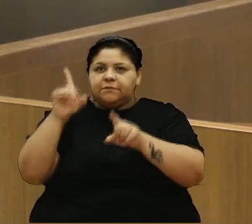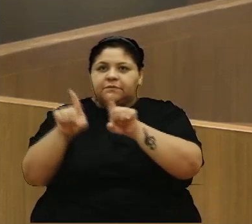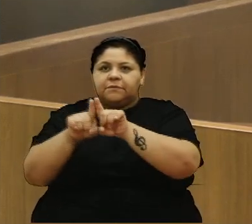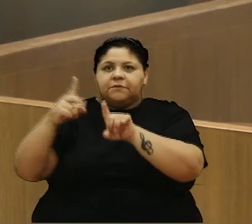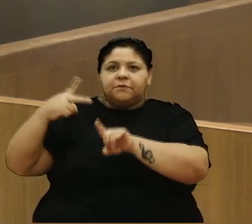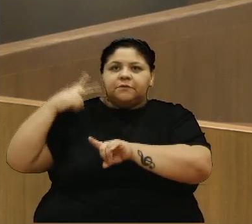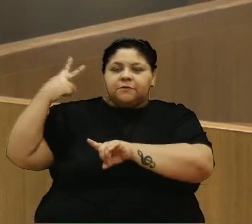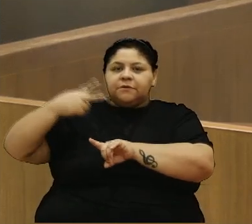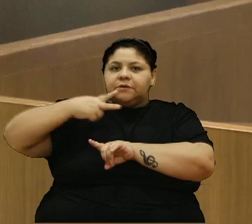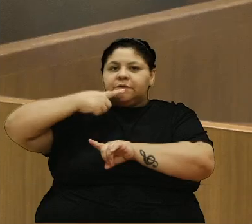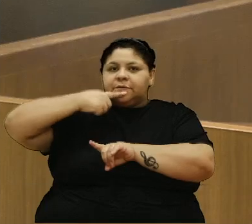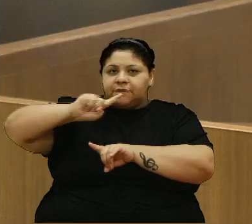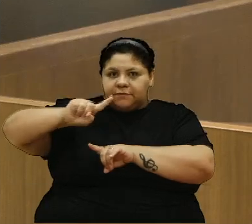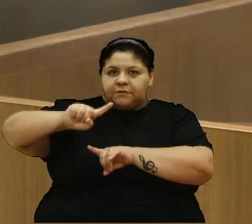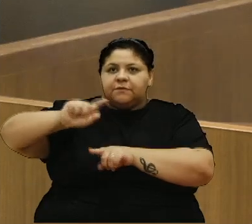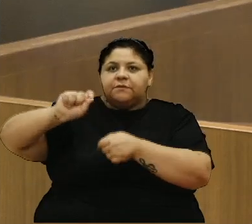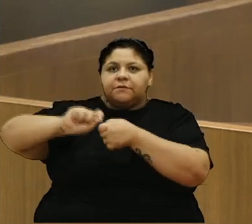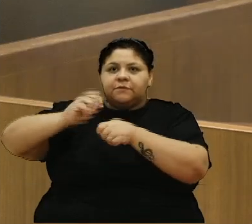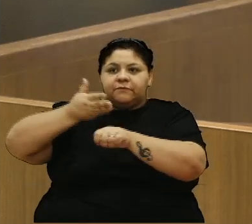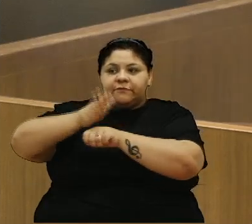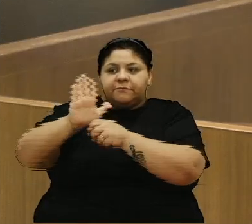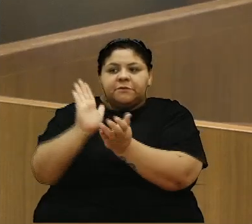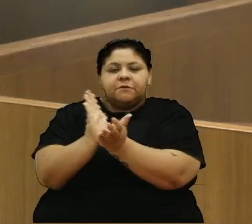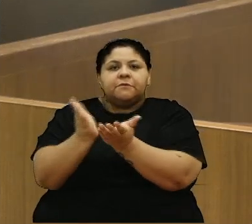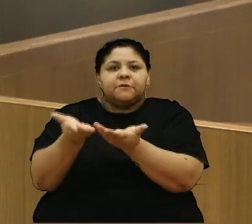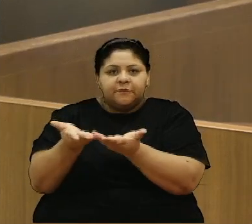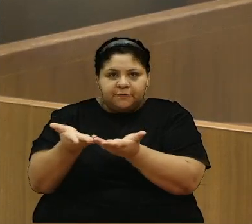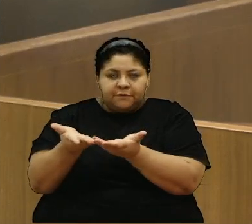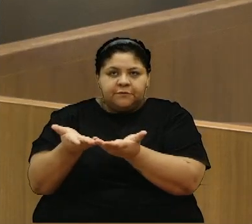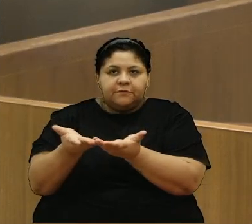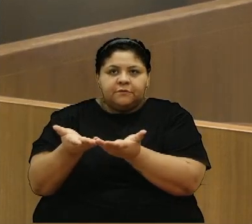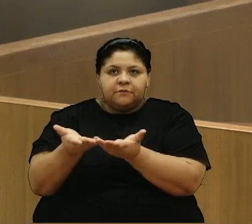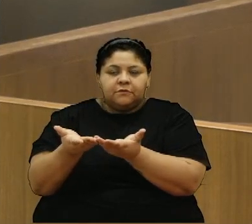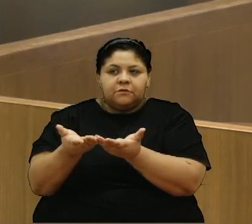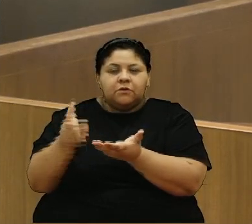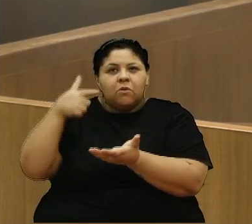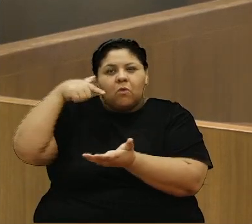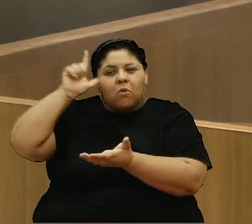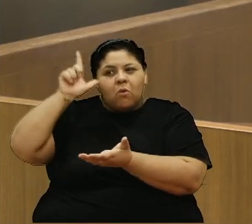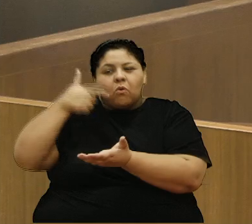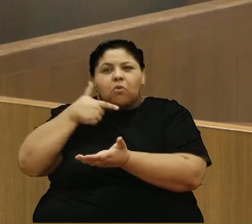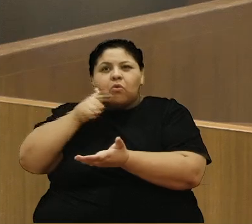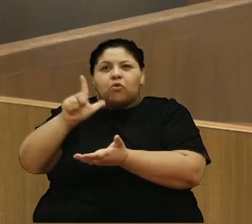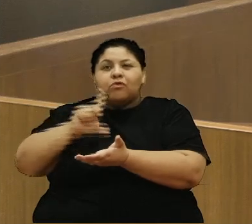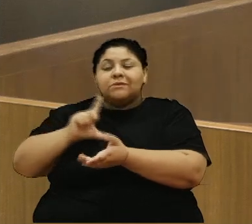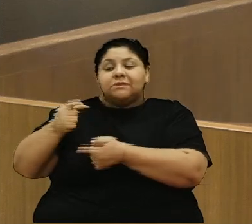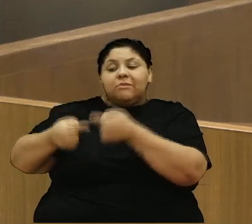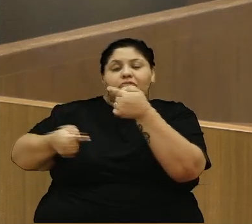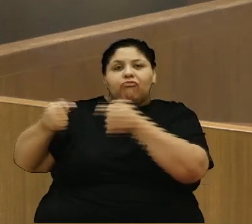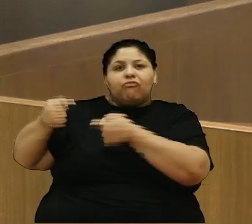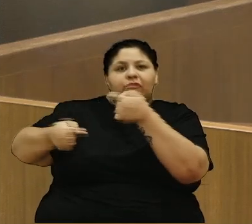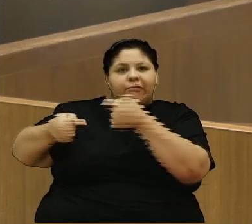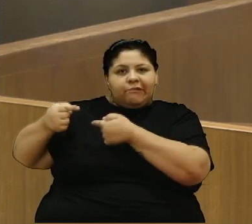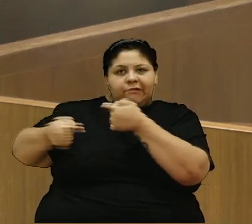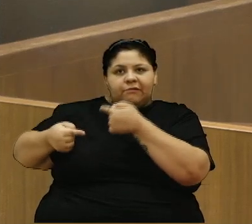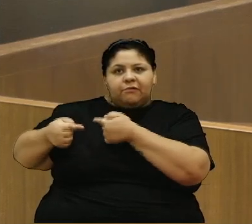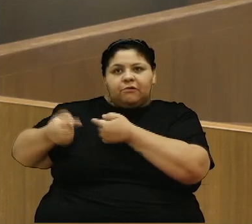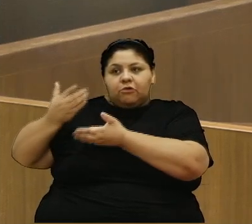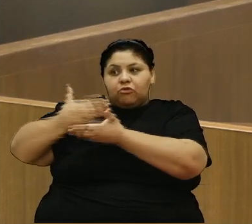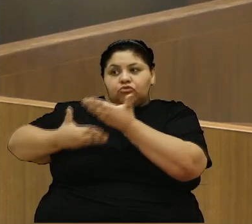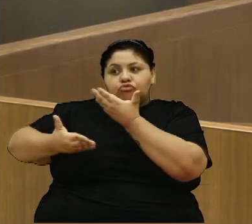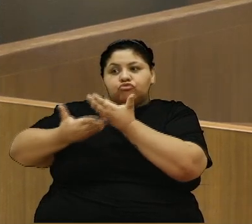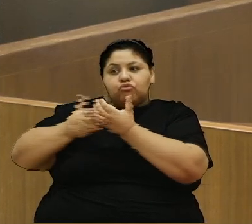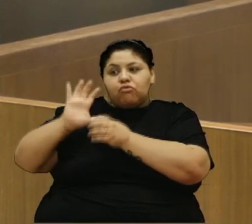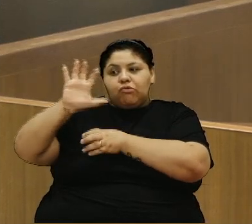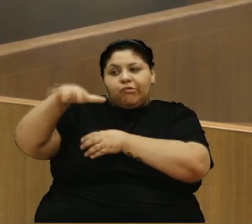vereador Caleb, que faz parte da comissão, onde ontem nós conseguimos ter um debate, né, com todos os